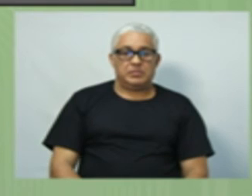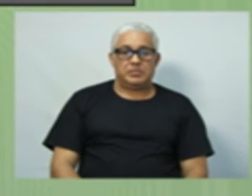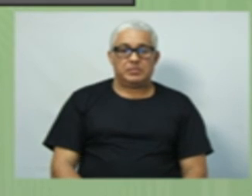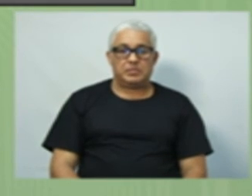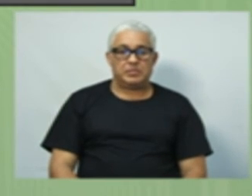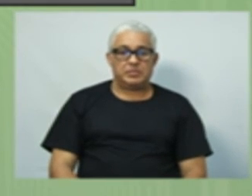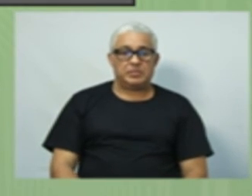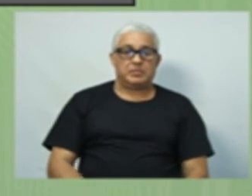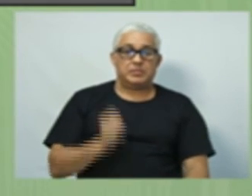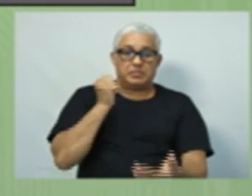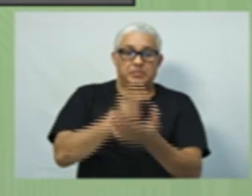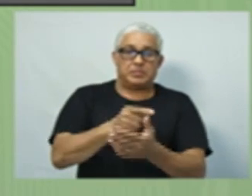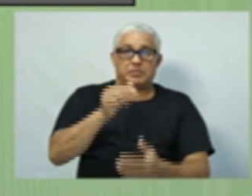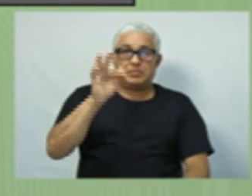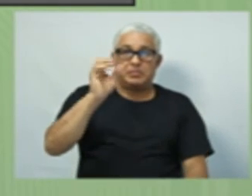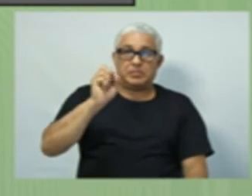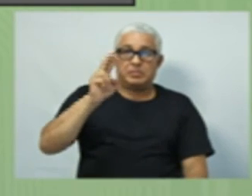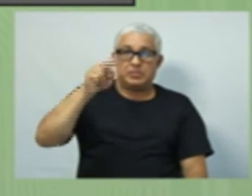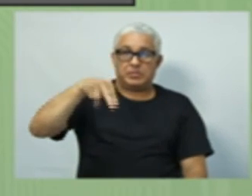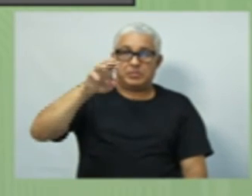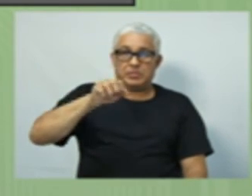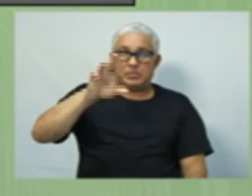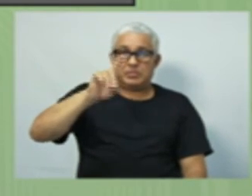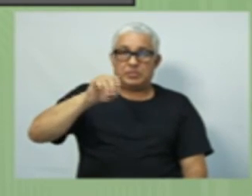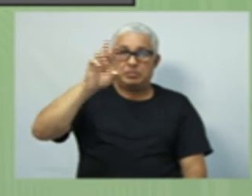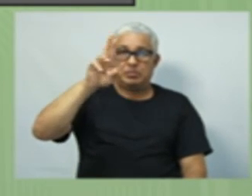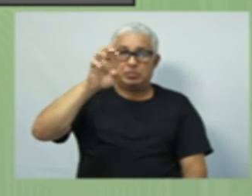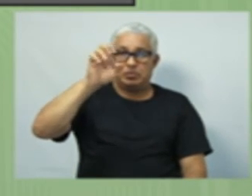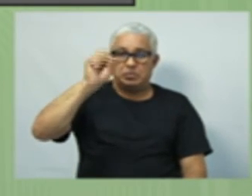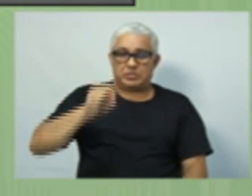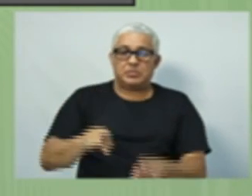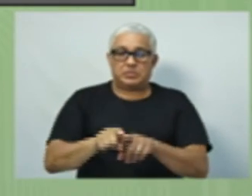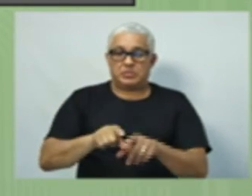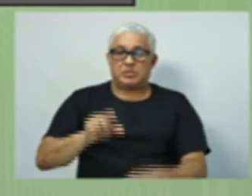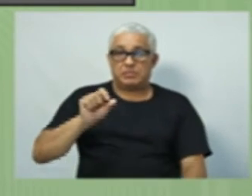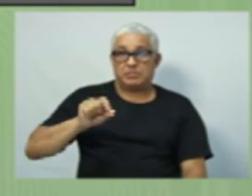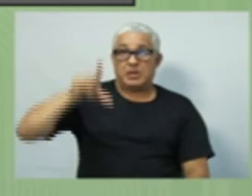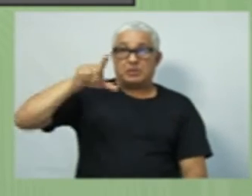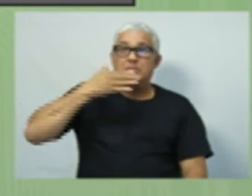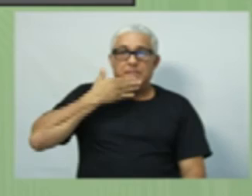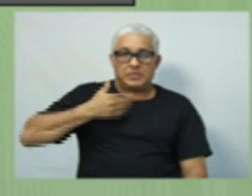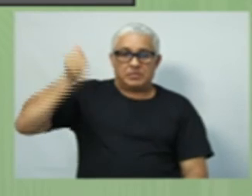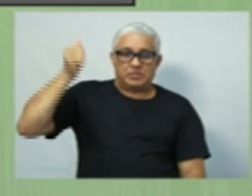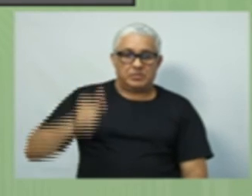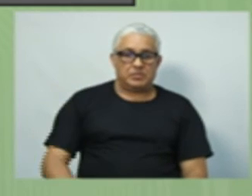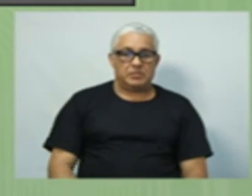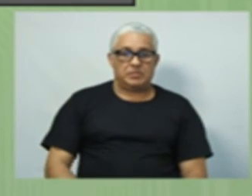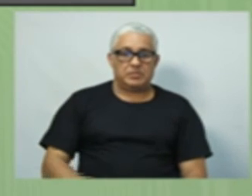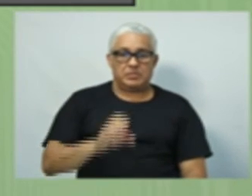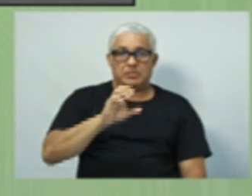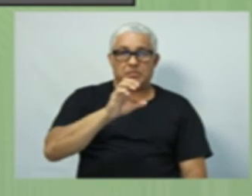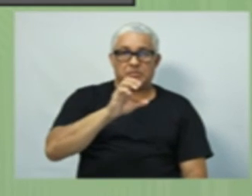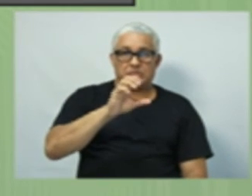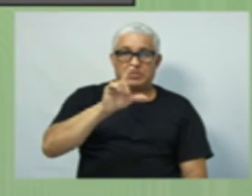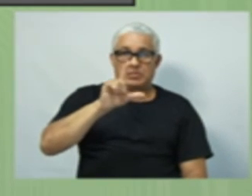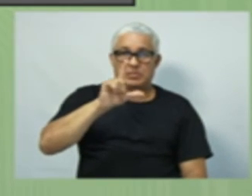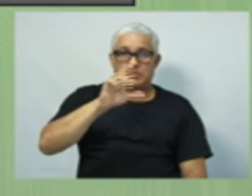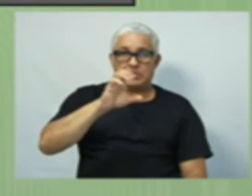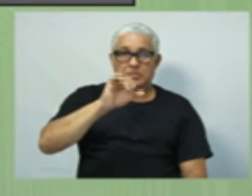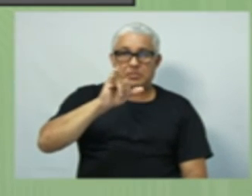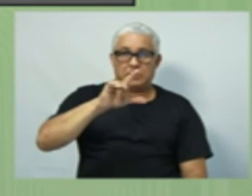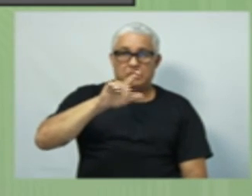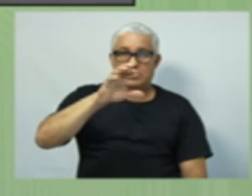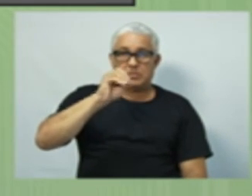pagamento de fornecedores quanto maior melhor suco ciclo operacional quanto menor o ciclo deu entre ou